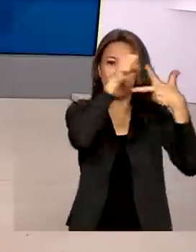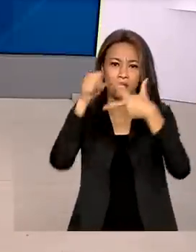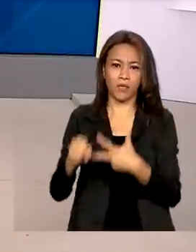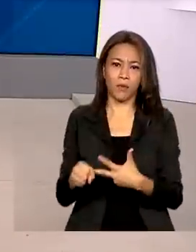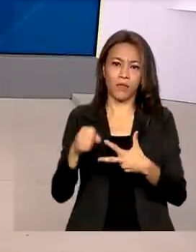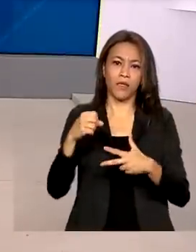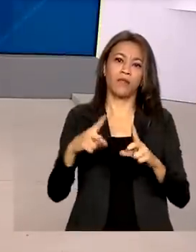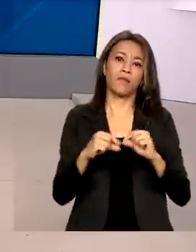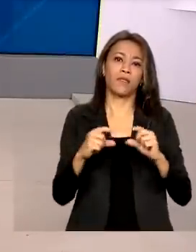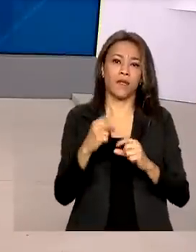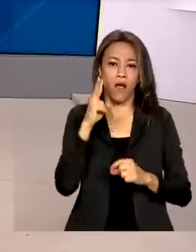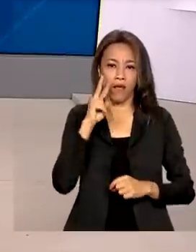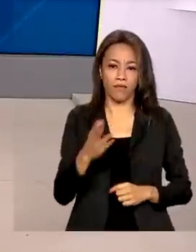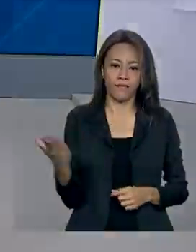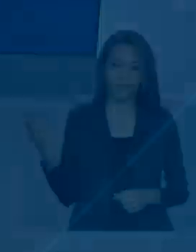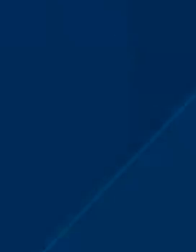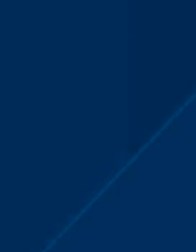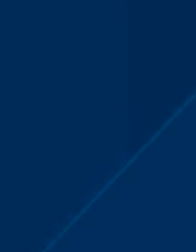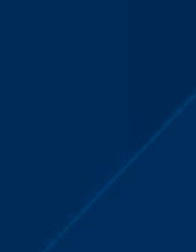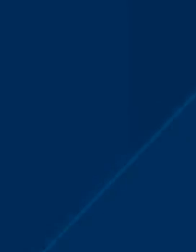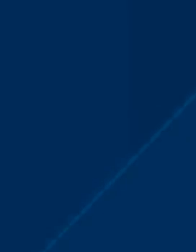até amanhã